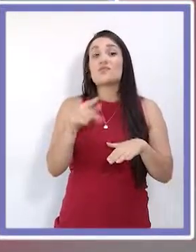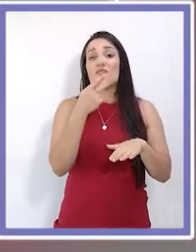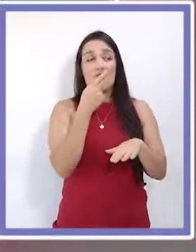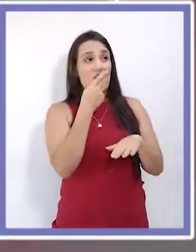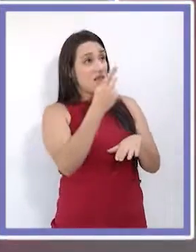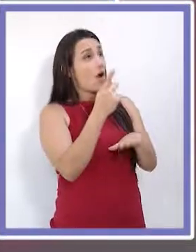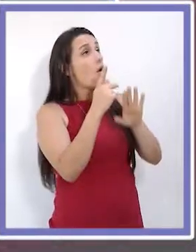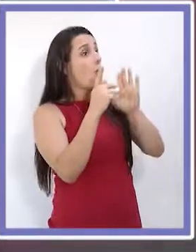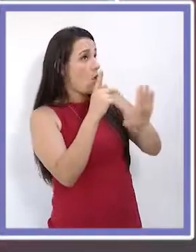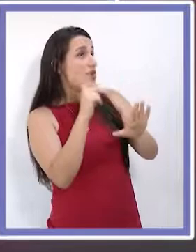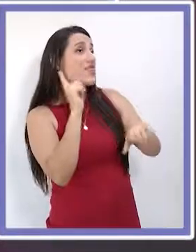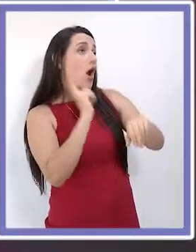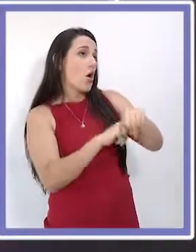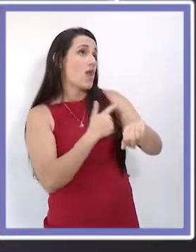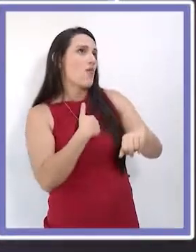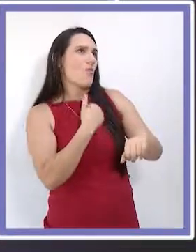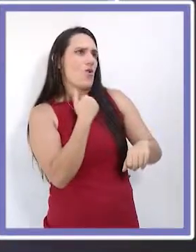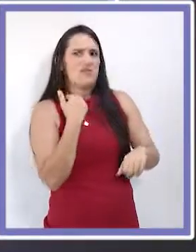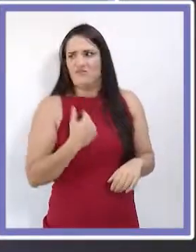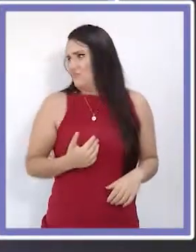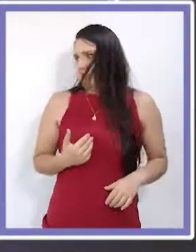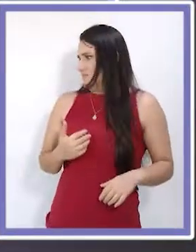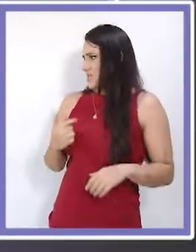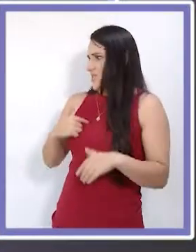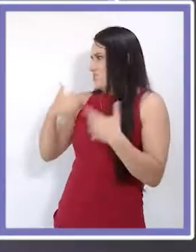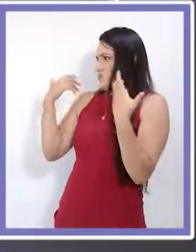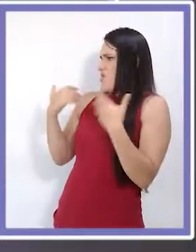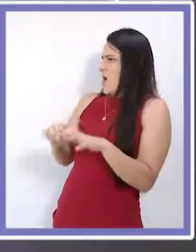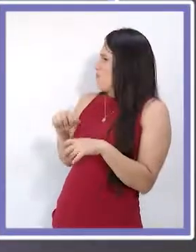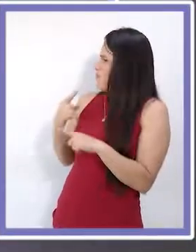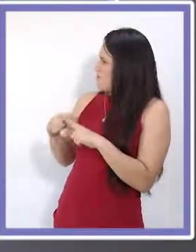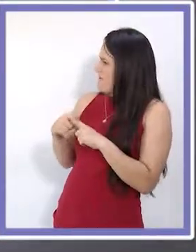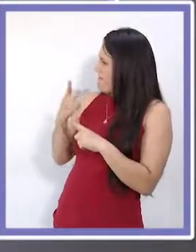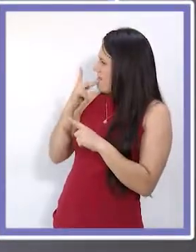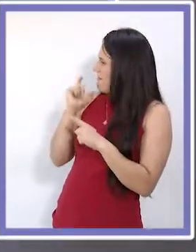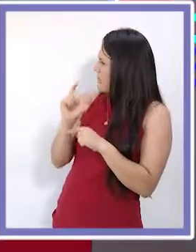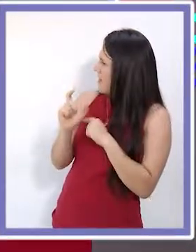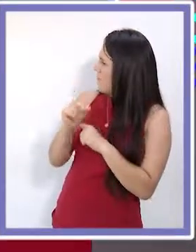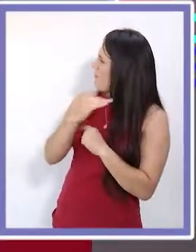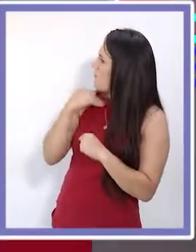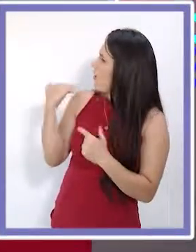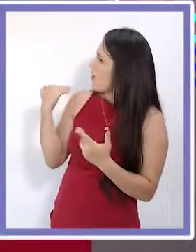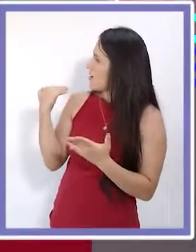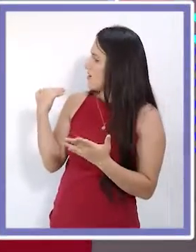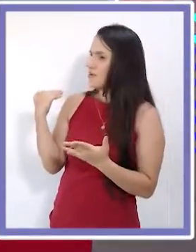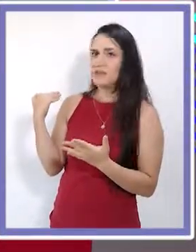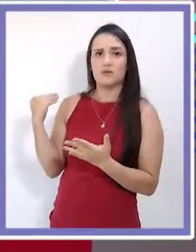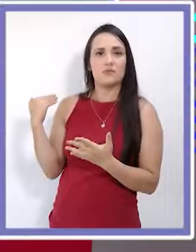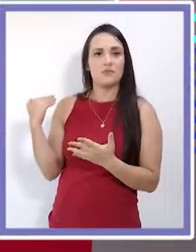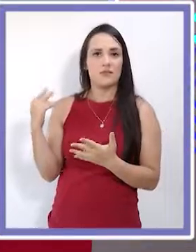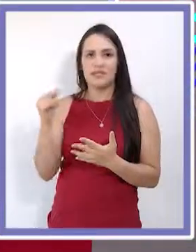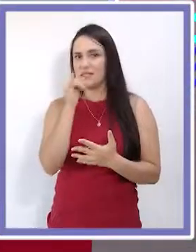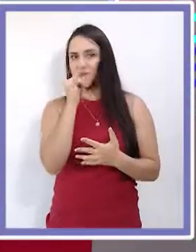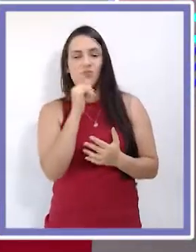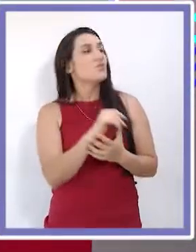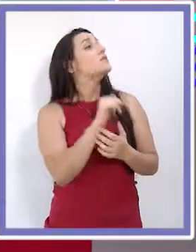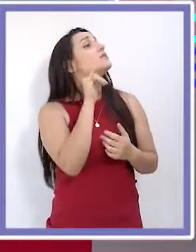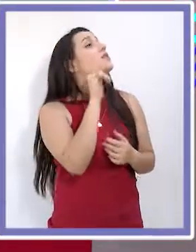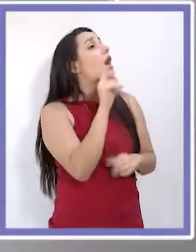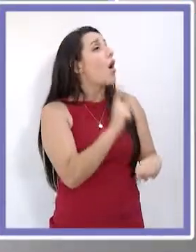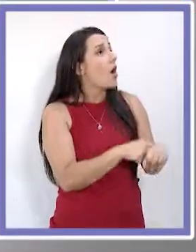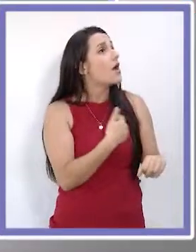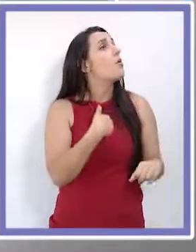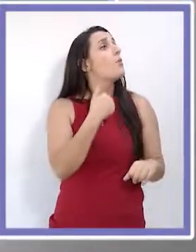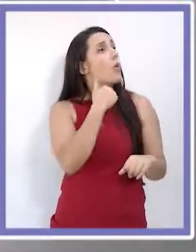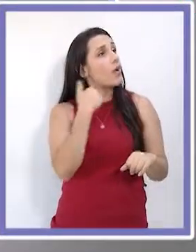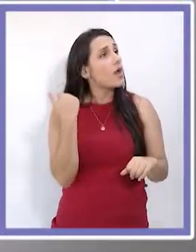morrer, você falar sobre esse assunto, ele tem algumas barreiras. Você falar, ó, quando eu morrer, eu quero ser